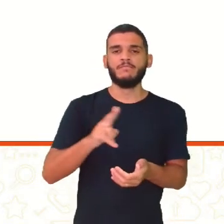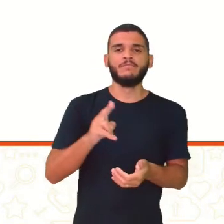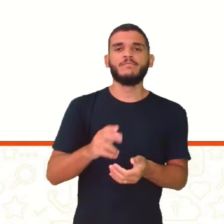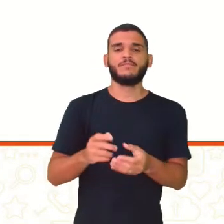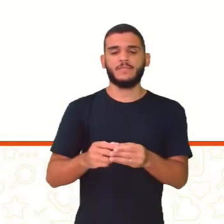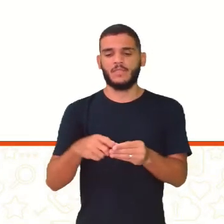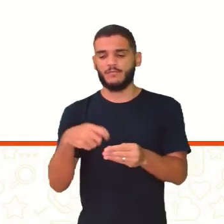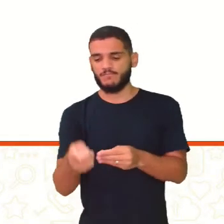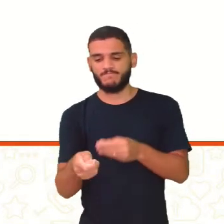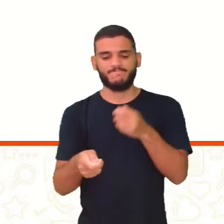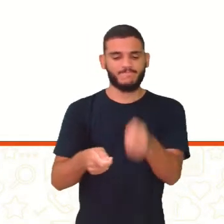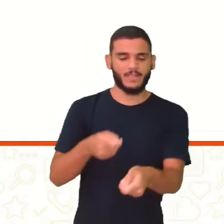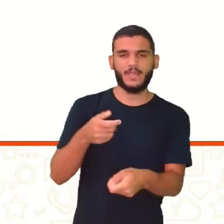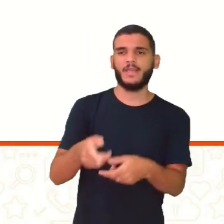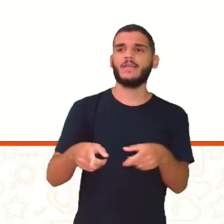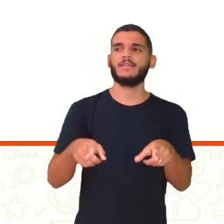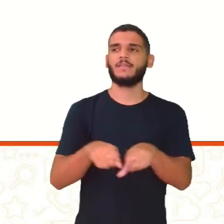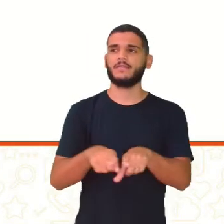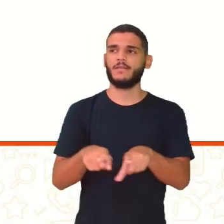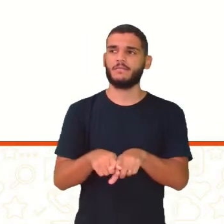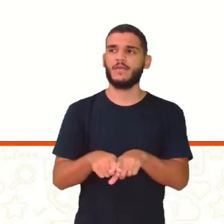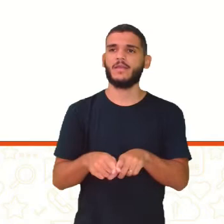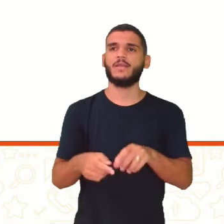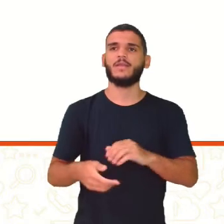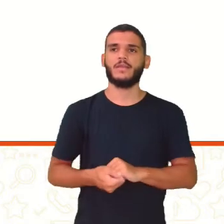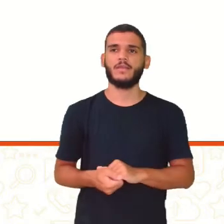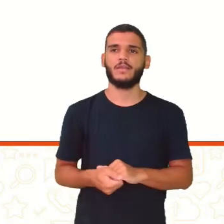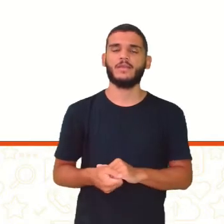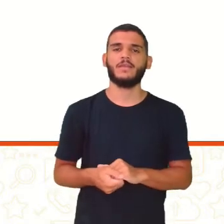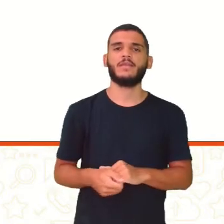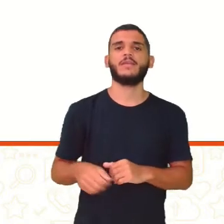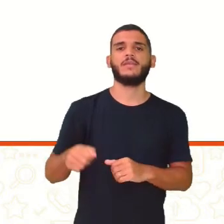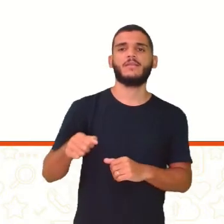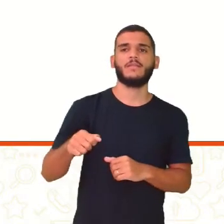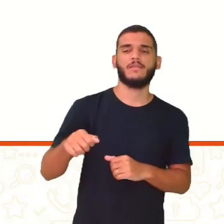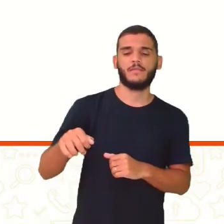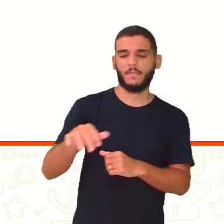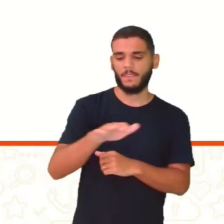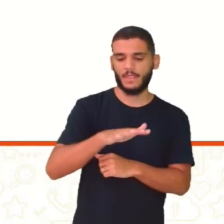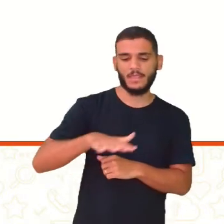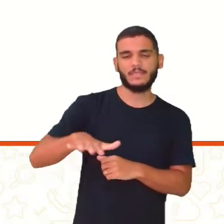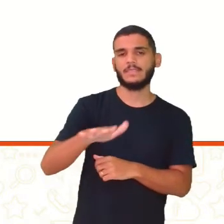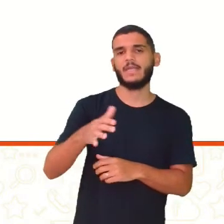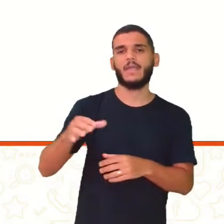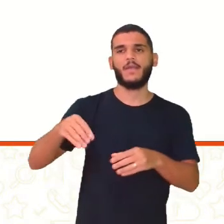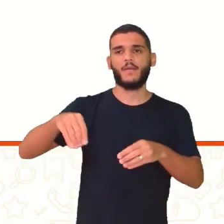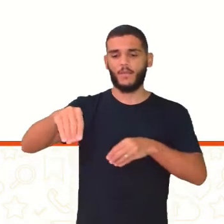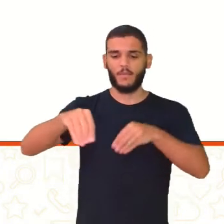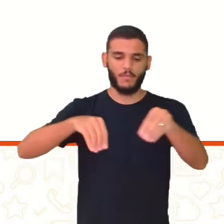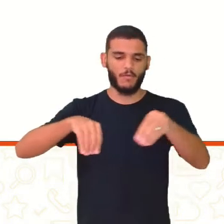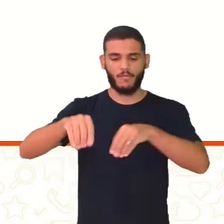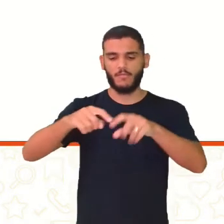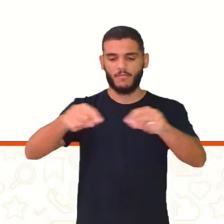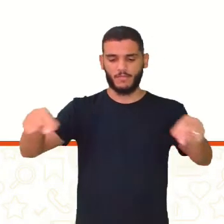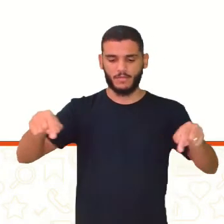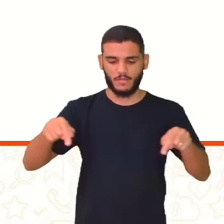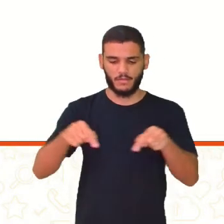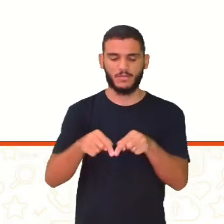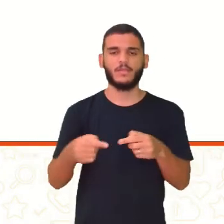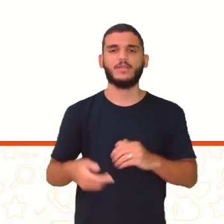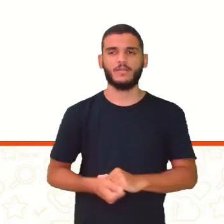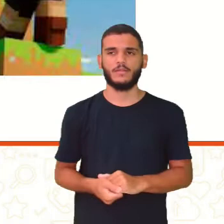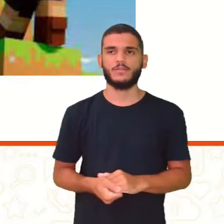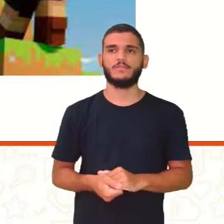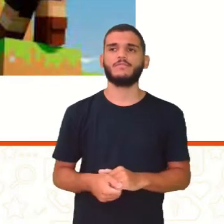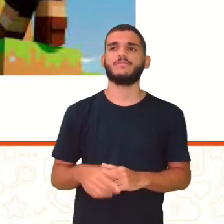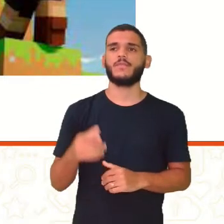tabuleiro. Eu acredito que um jogo de tabuleiro, um momento em que os estudantes eles possam estar